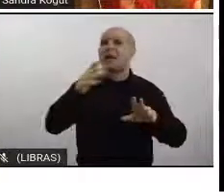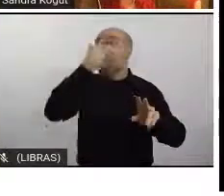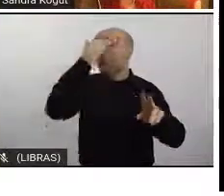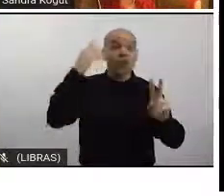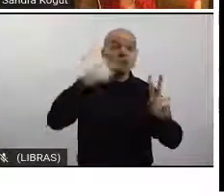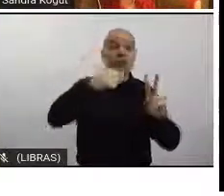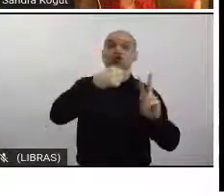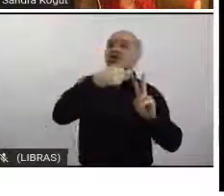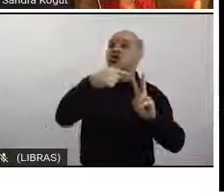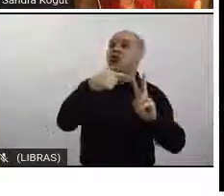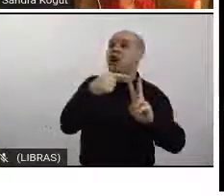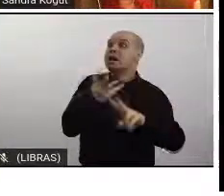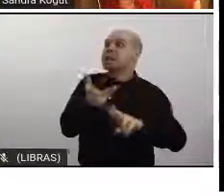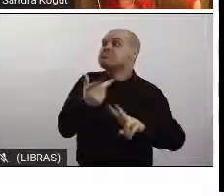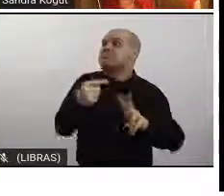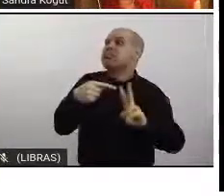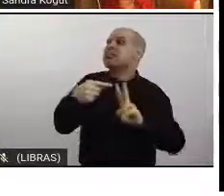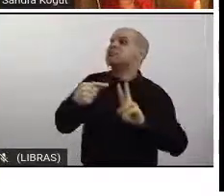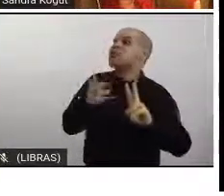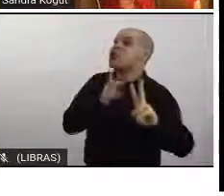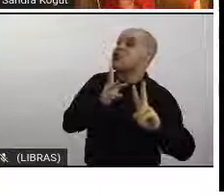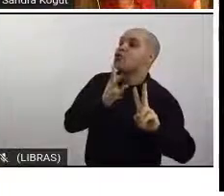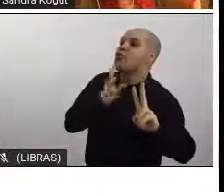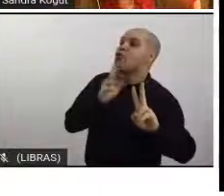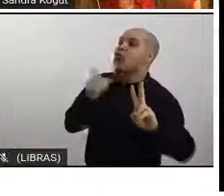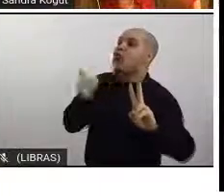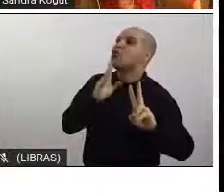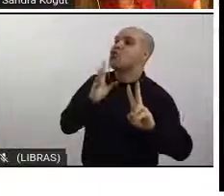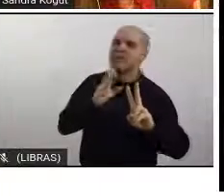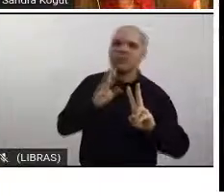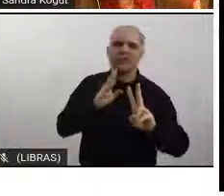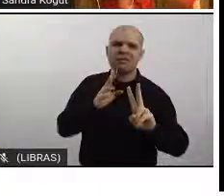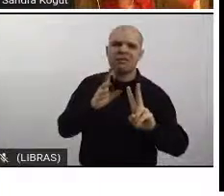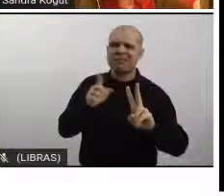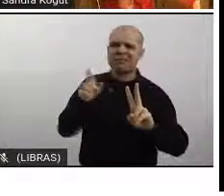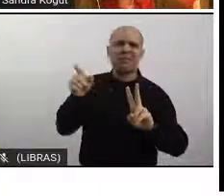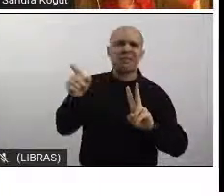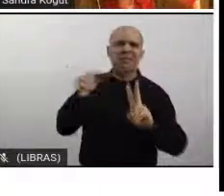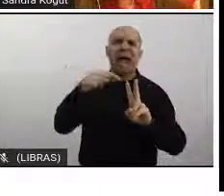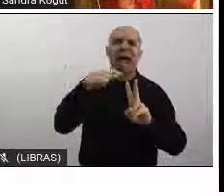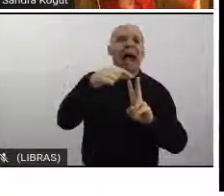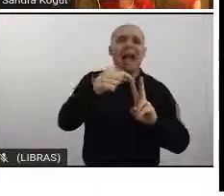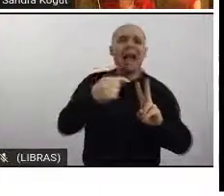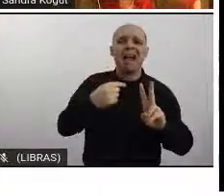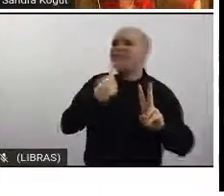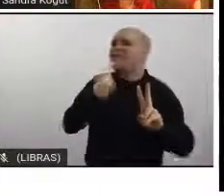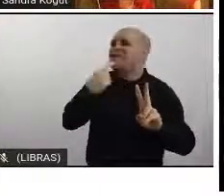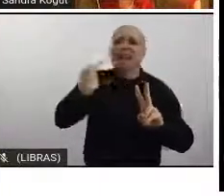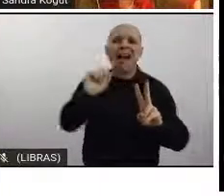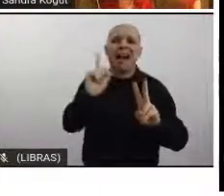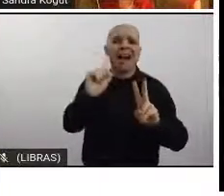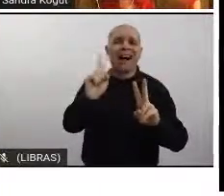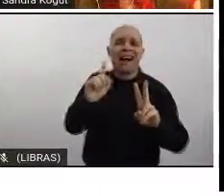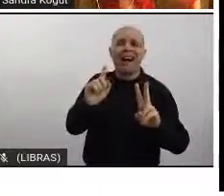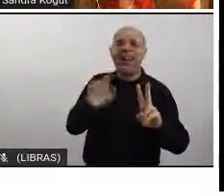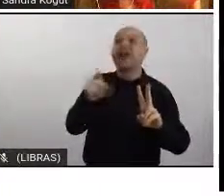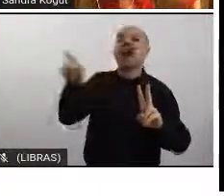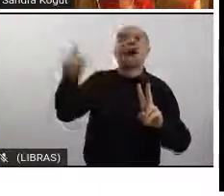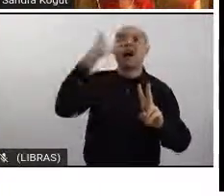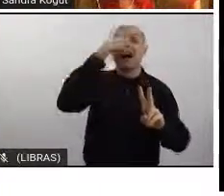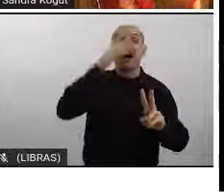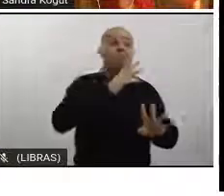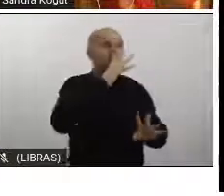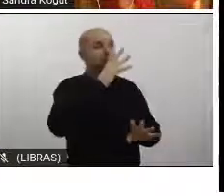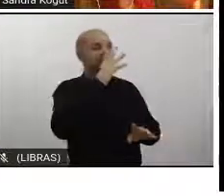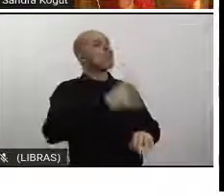dupla especializada? E tinha pessoas que falavam, sim, conheço, ou já vi alguma coisa, mas não sei